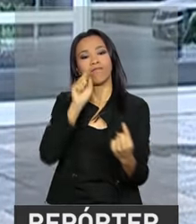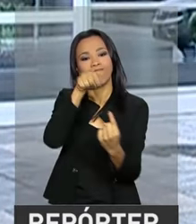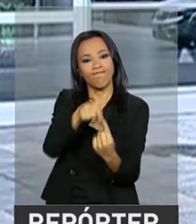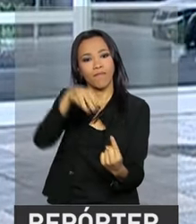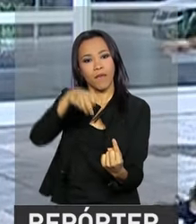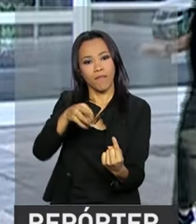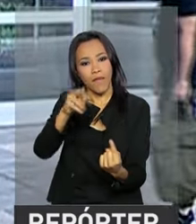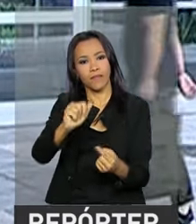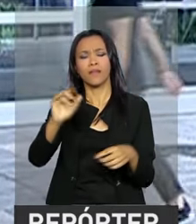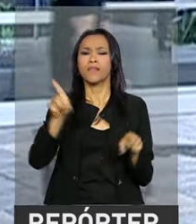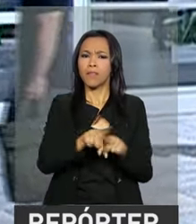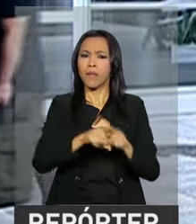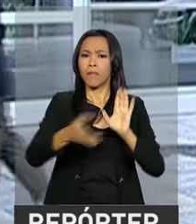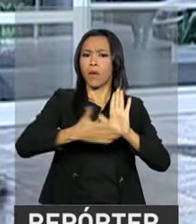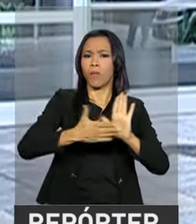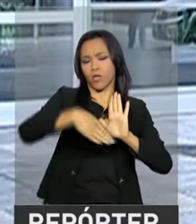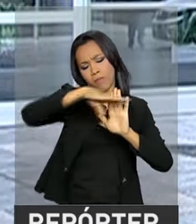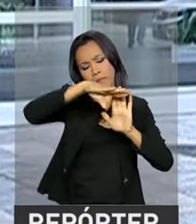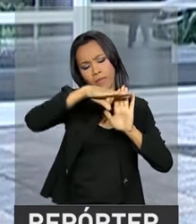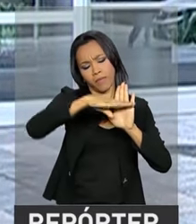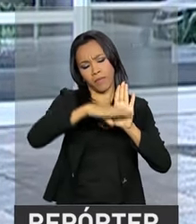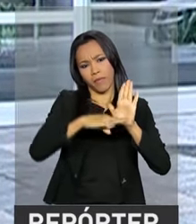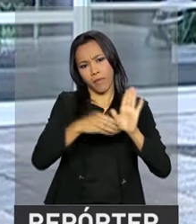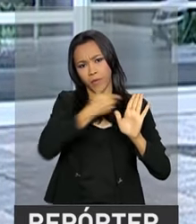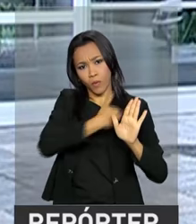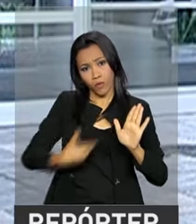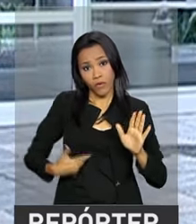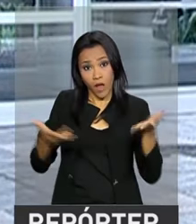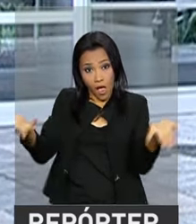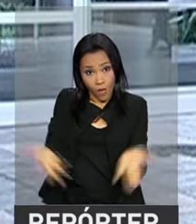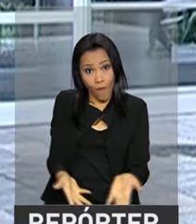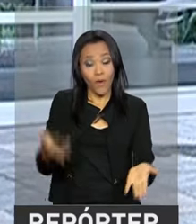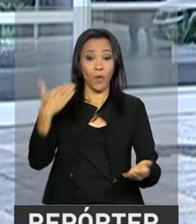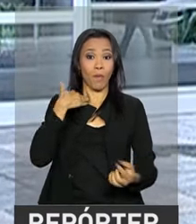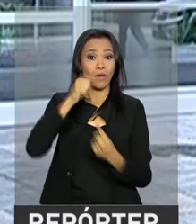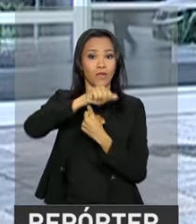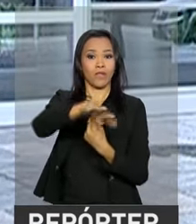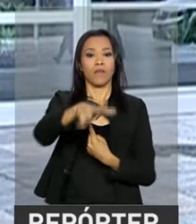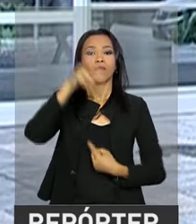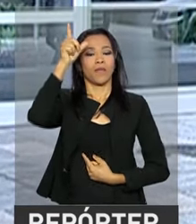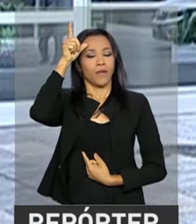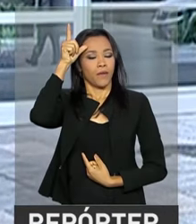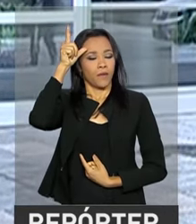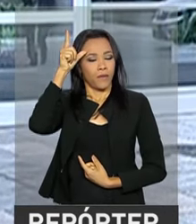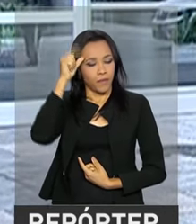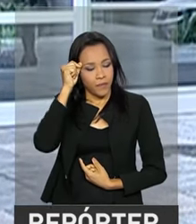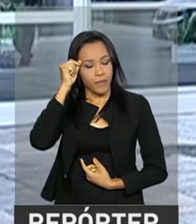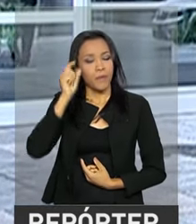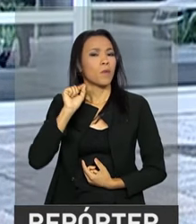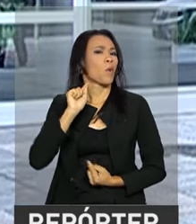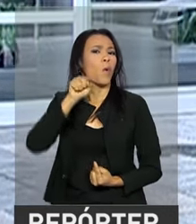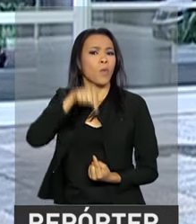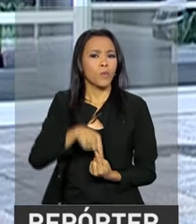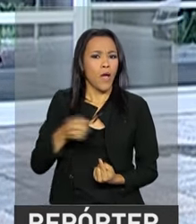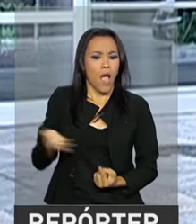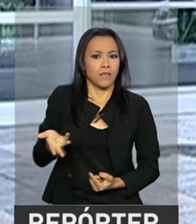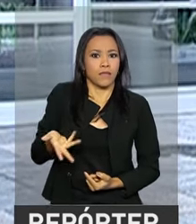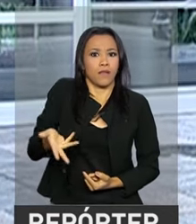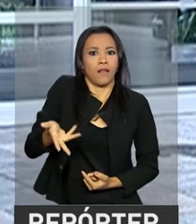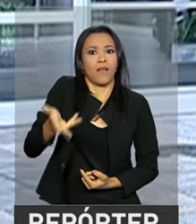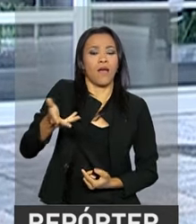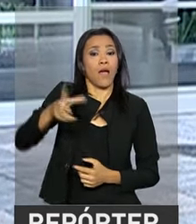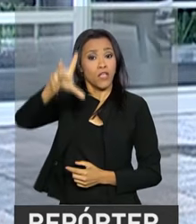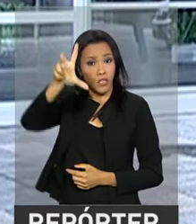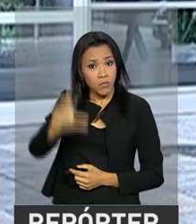medidas acertadas do governo, agora o Banco Central se sente mais confortável para acelerar a queda na taxa